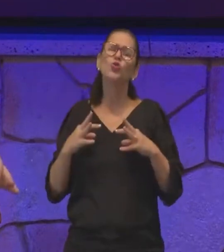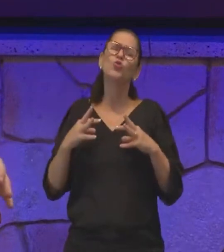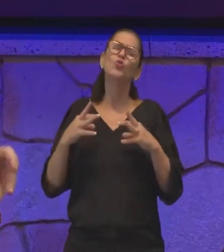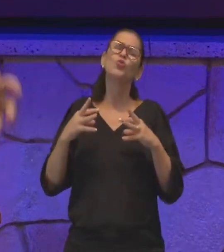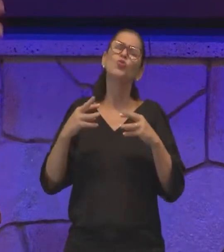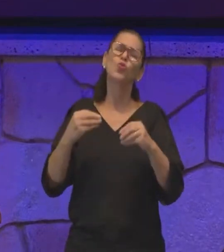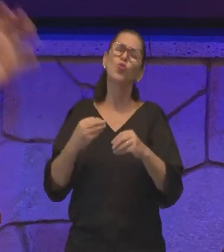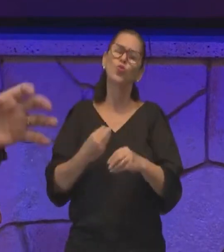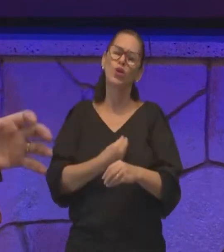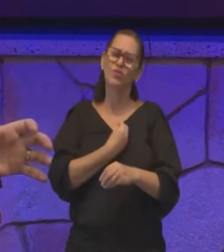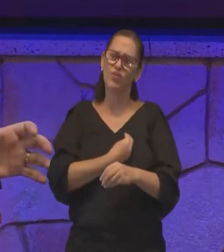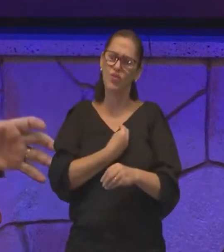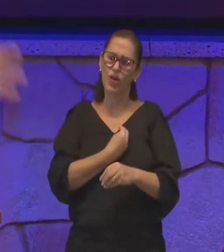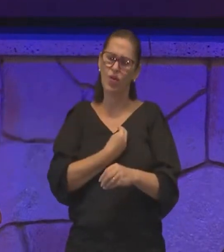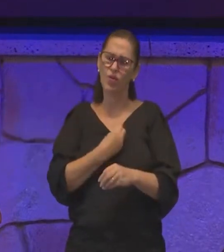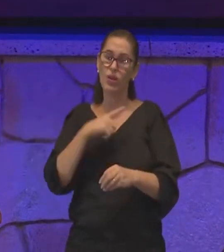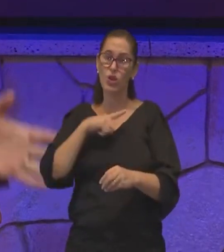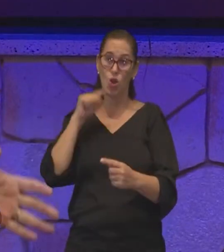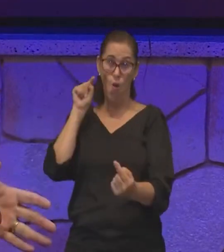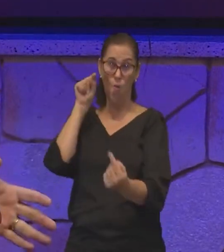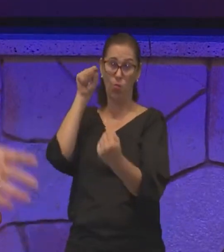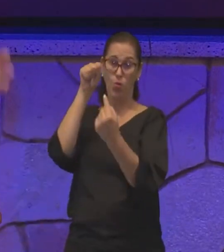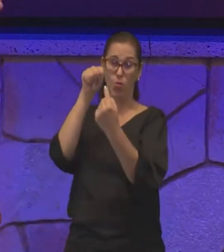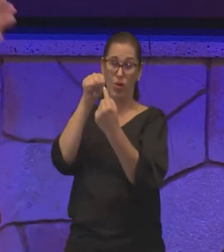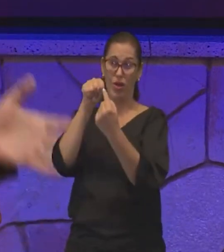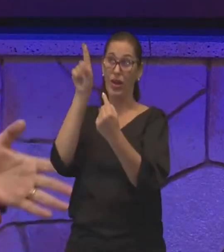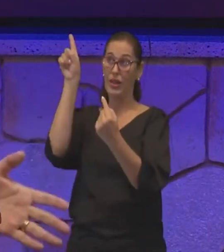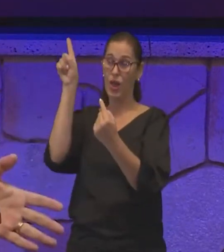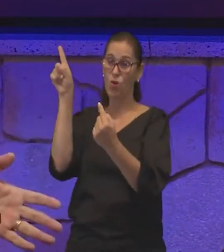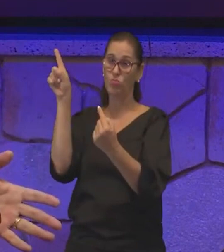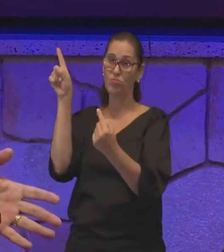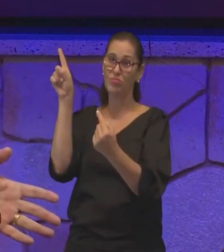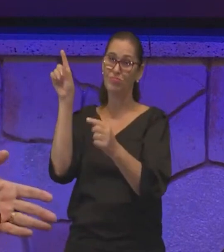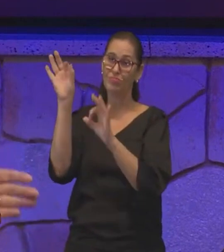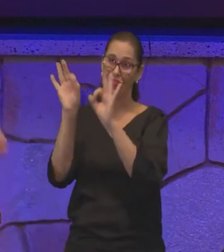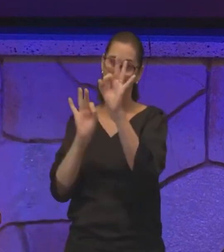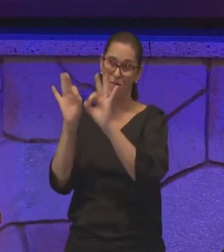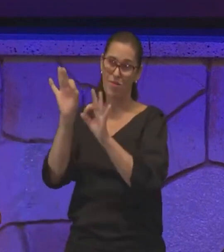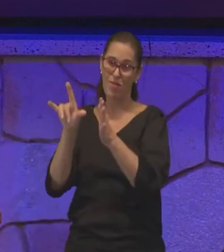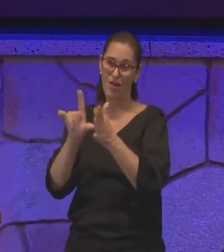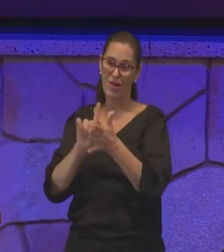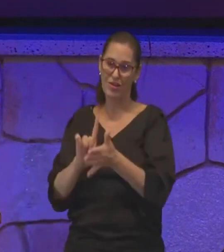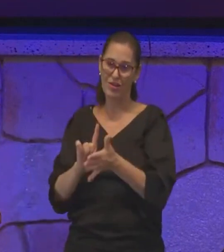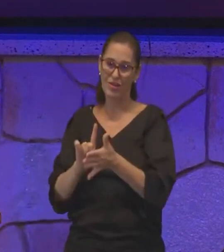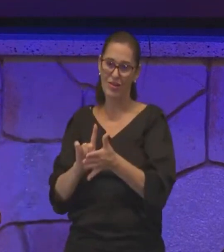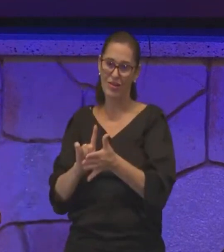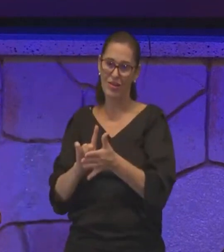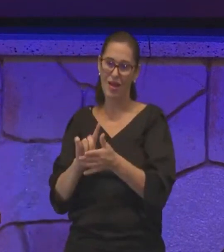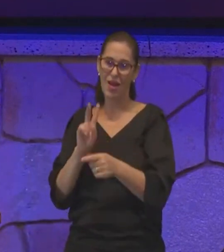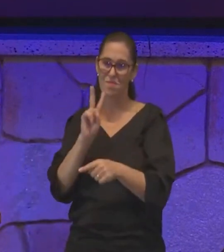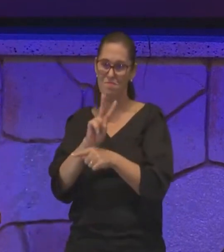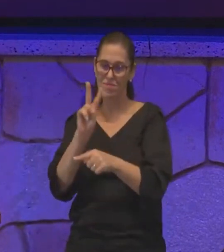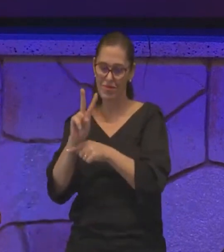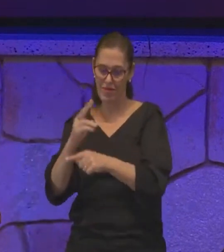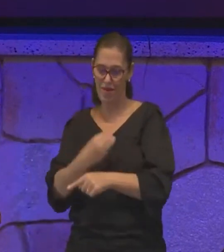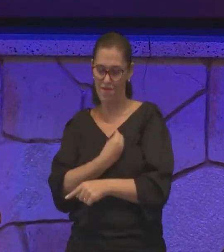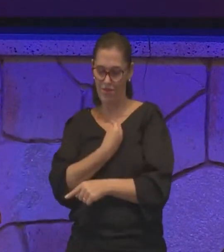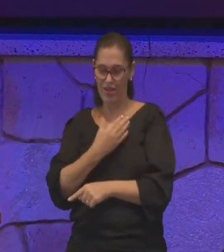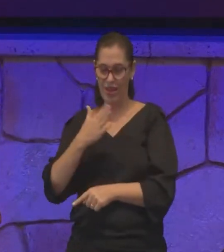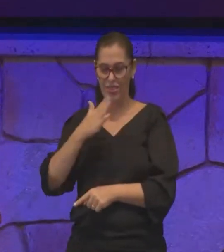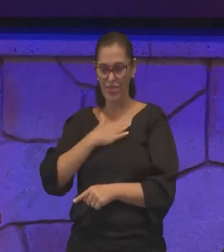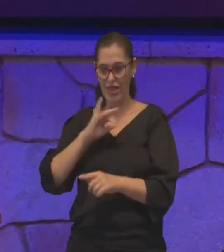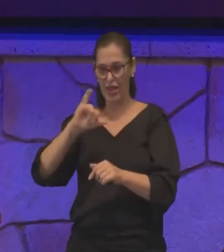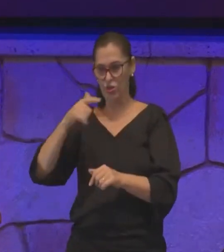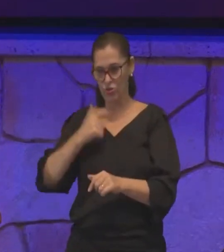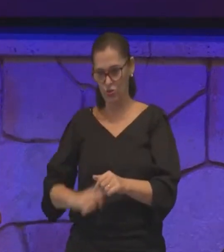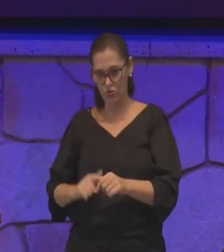ele passou tinha um propósito estabelecido por Deus. A preservação da vida dele e